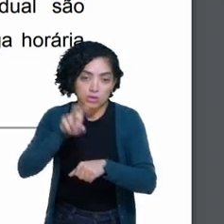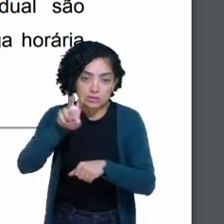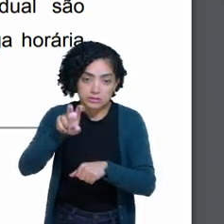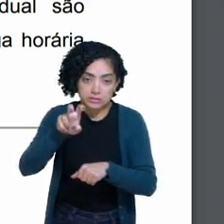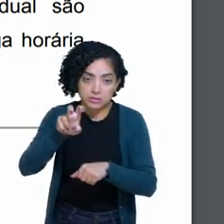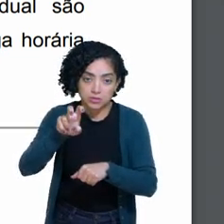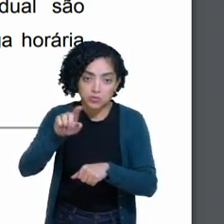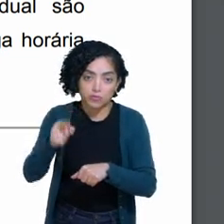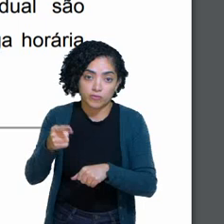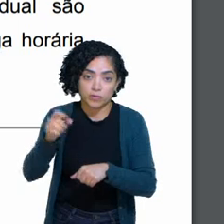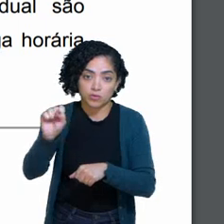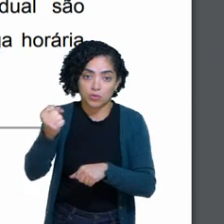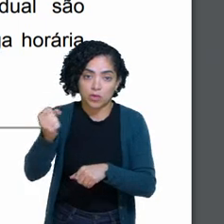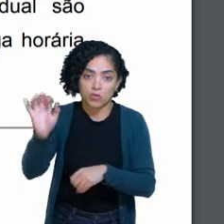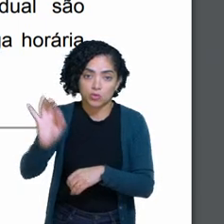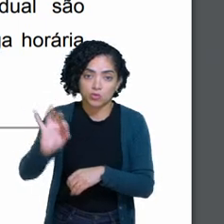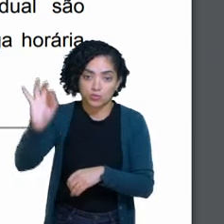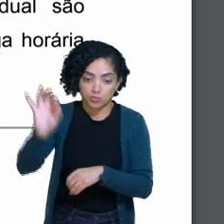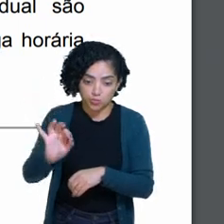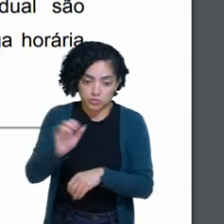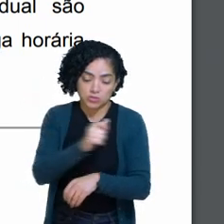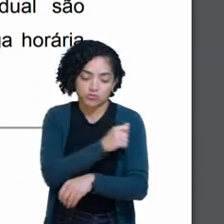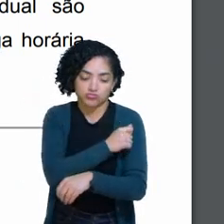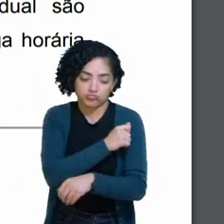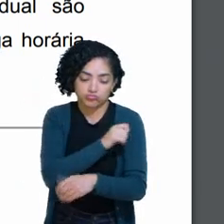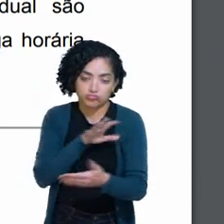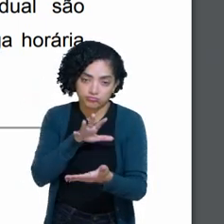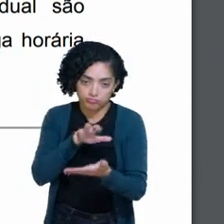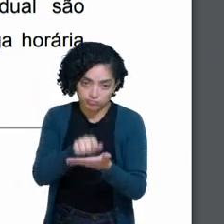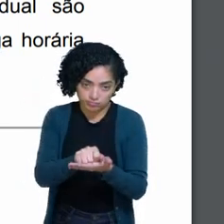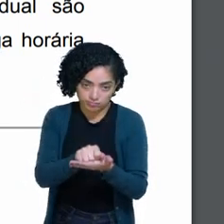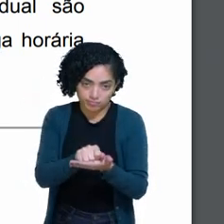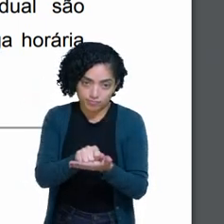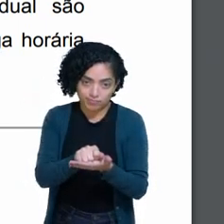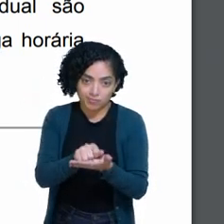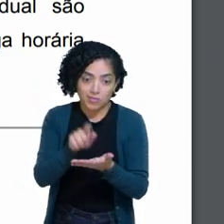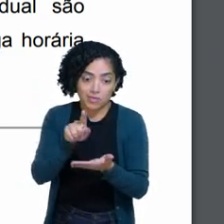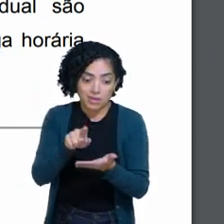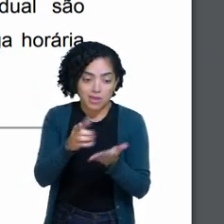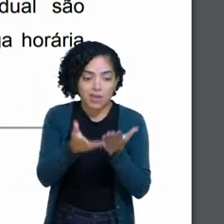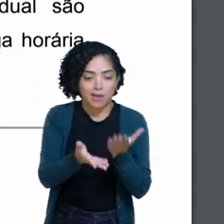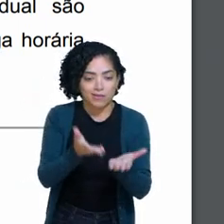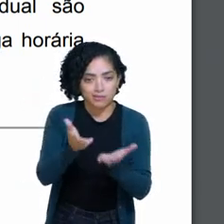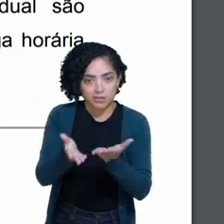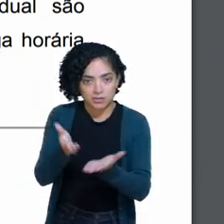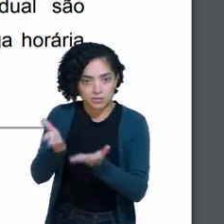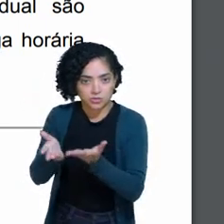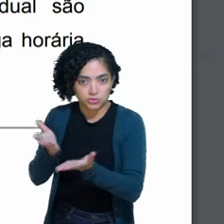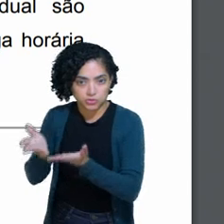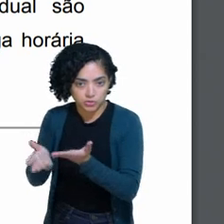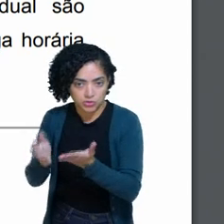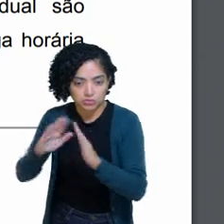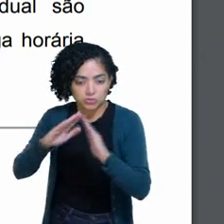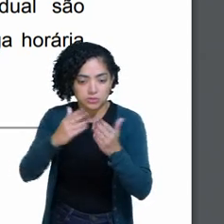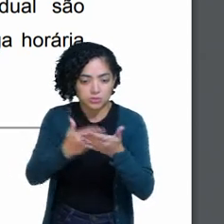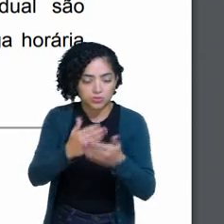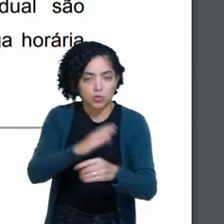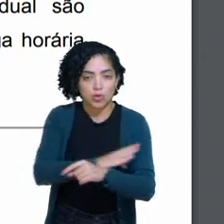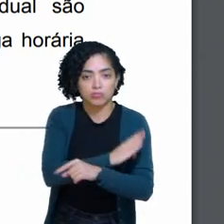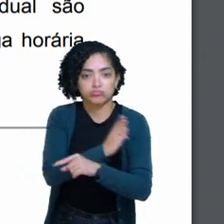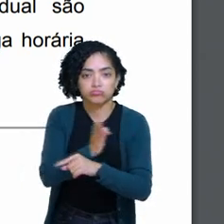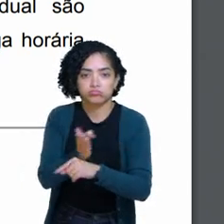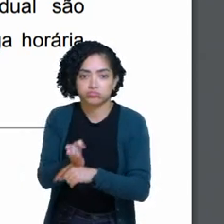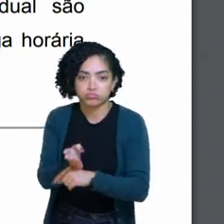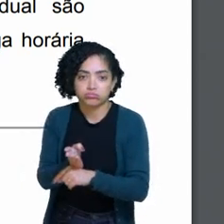5,8 dos Estudantes matriculados São atendidos em escolas de tempo integral e na